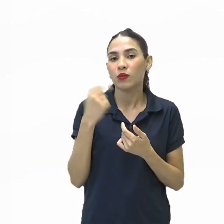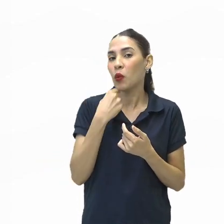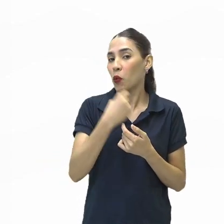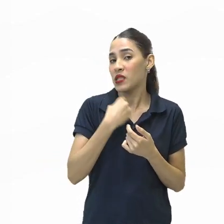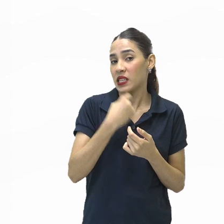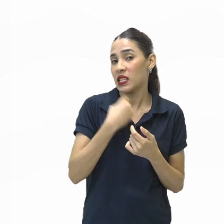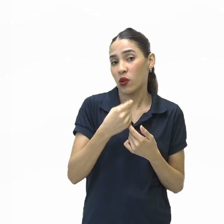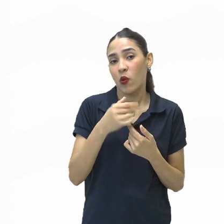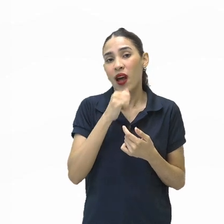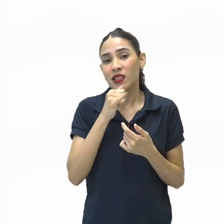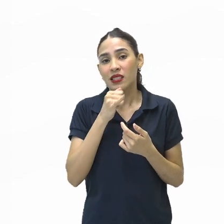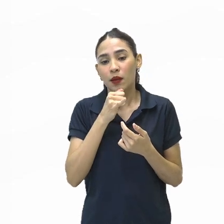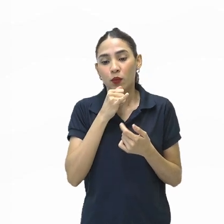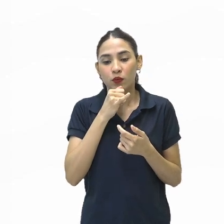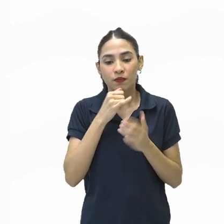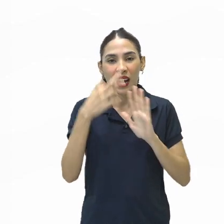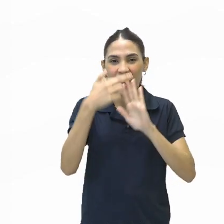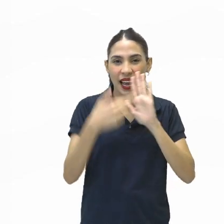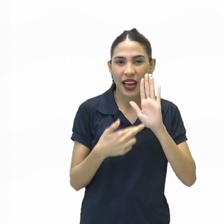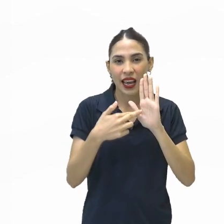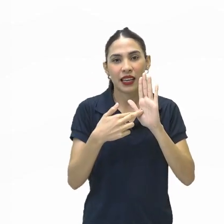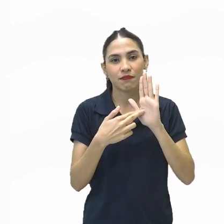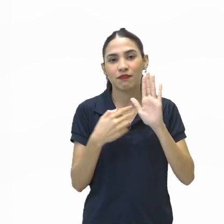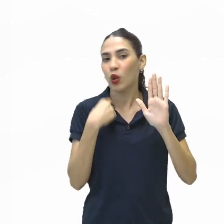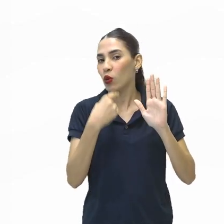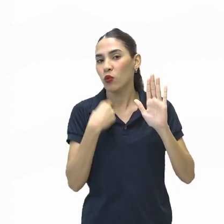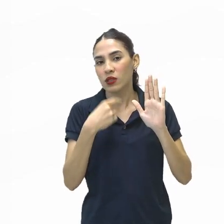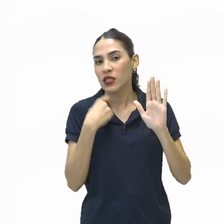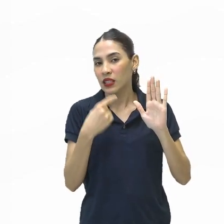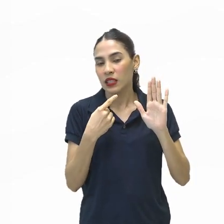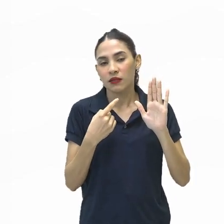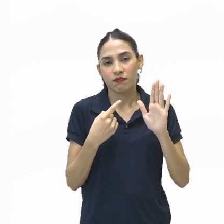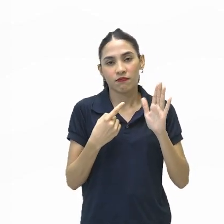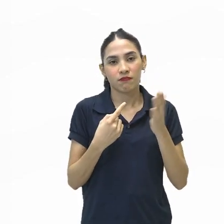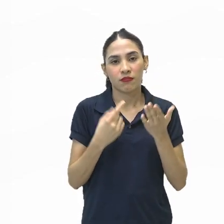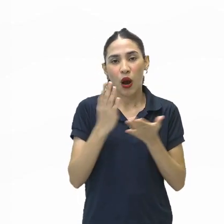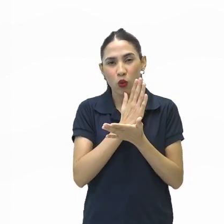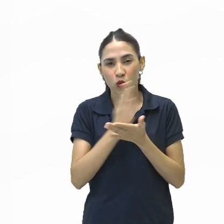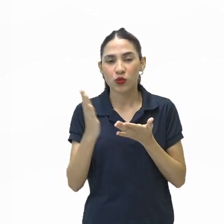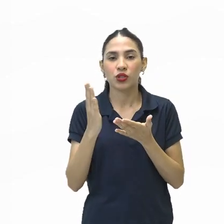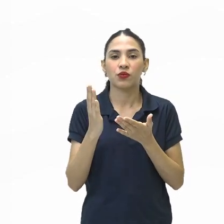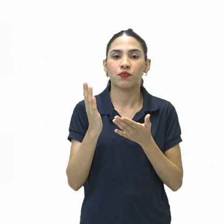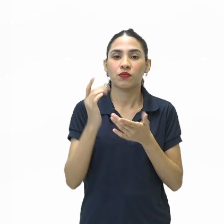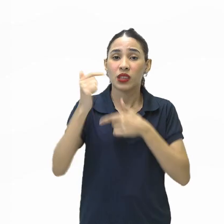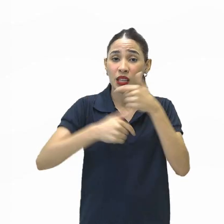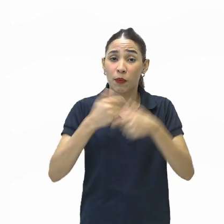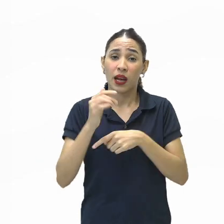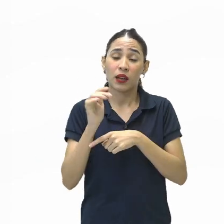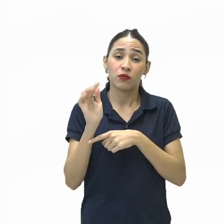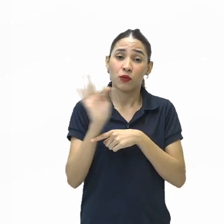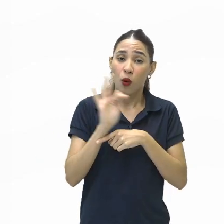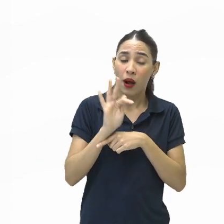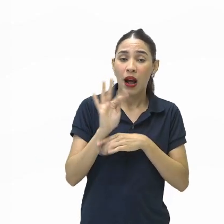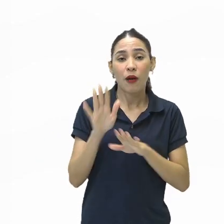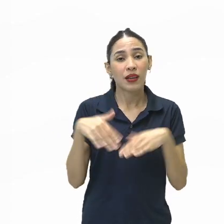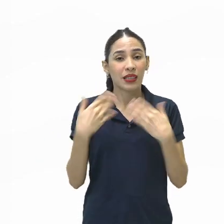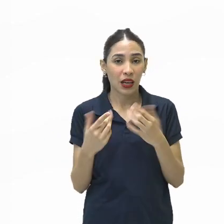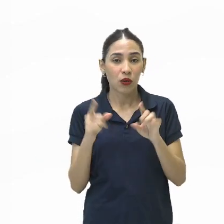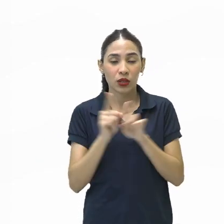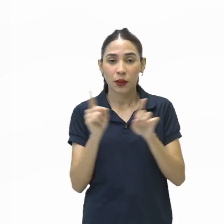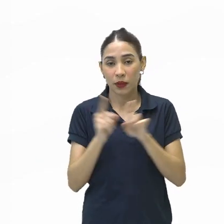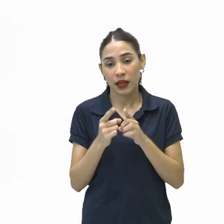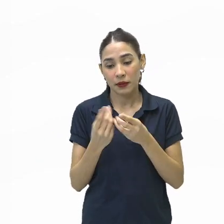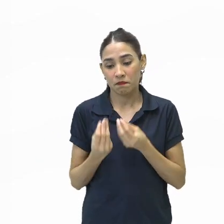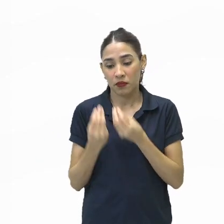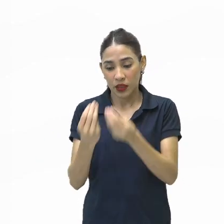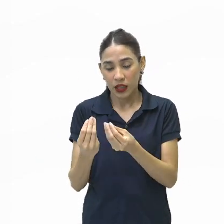né, se encaixar nas normativas ali exigidas por muitos trabalhos formais. Então, isso também acaba